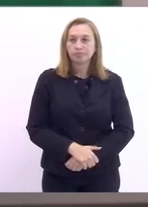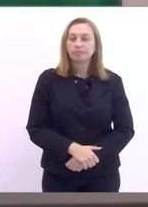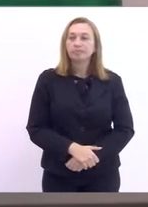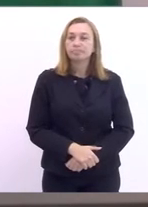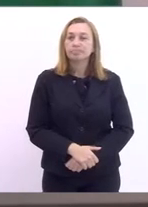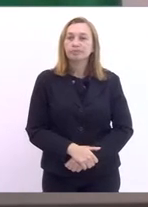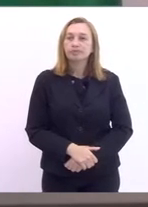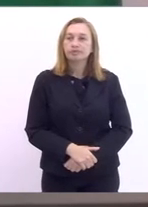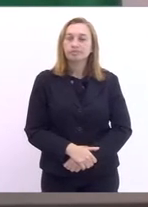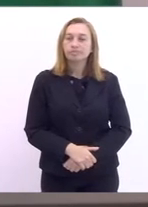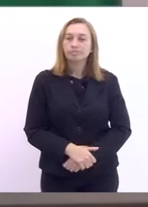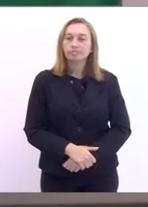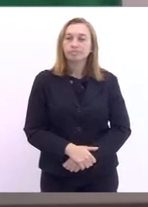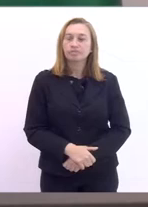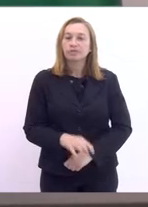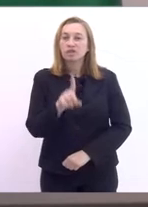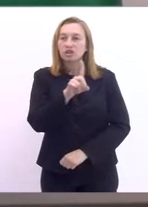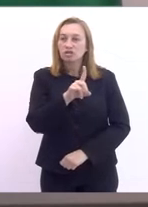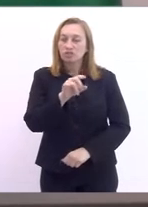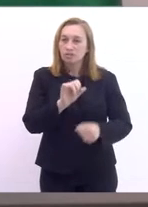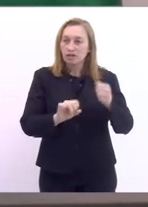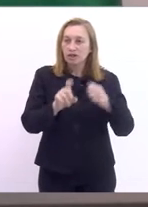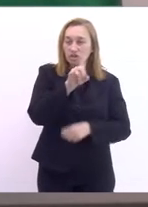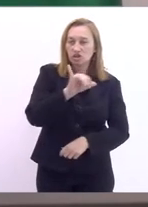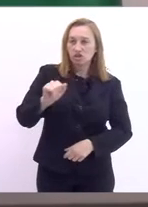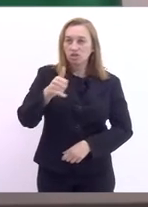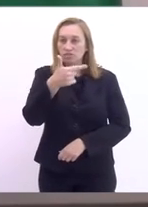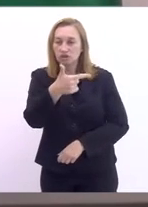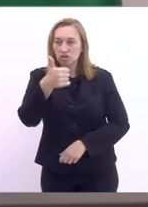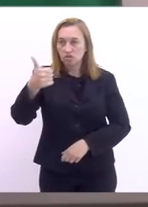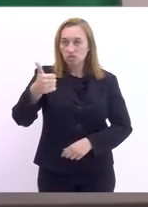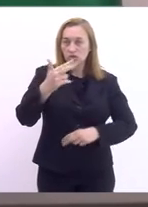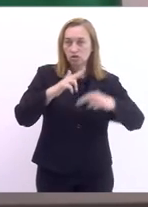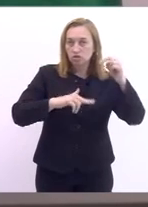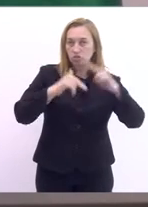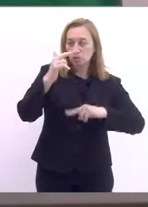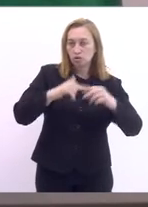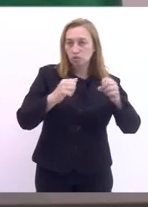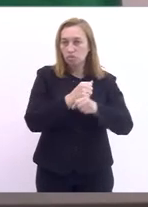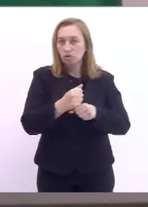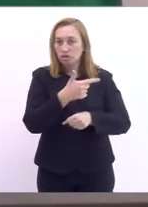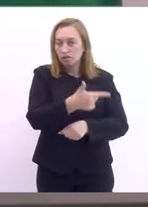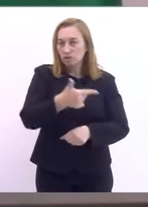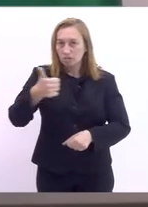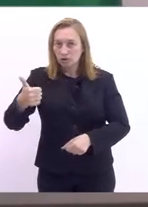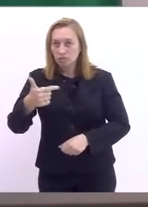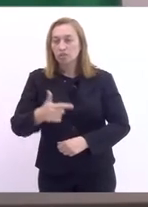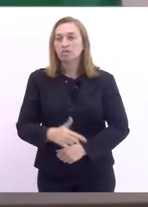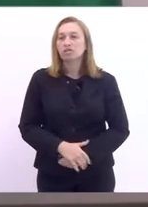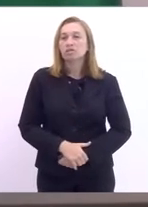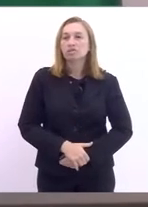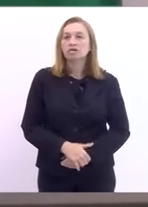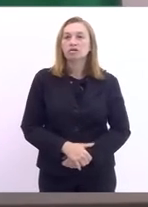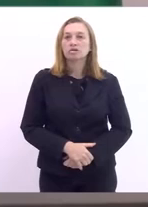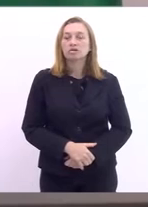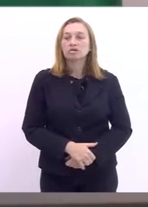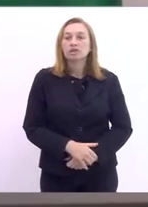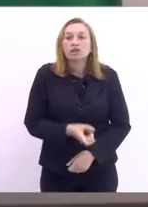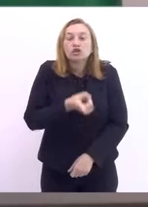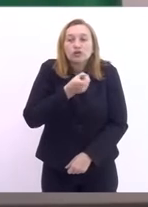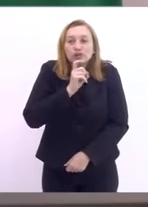realizada neste dia 21 de julho de 22, equinócio do